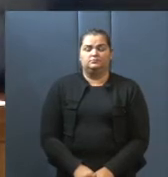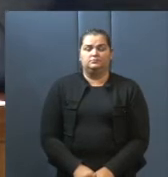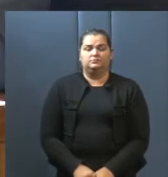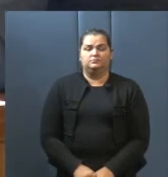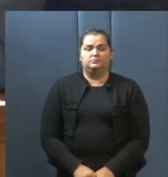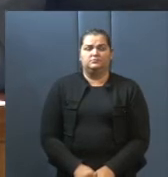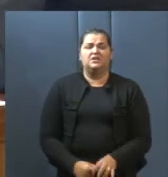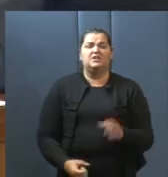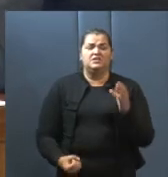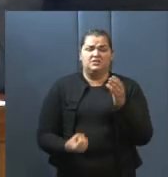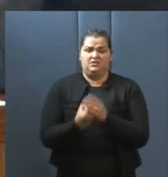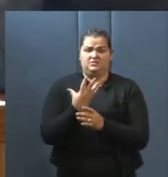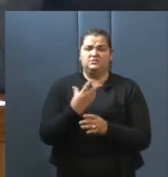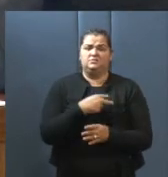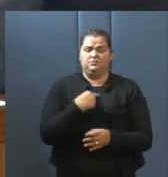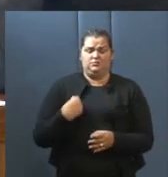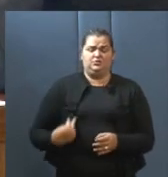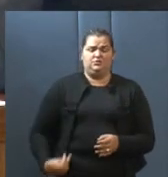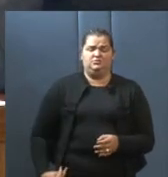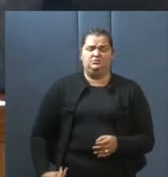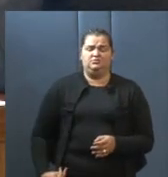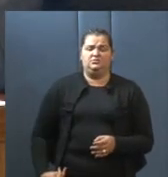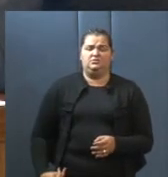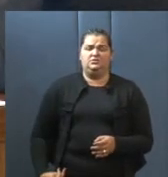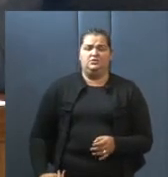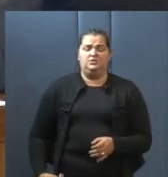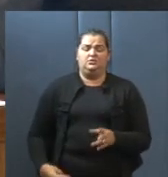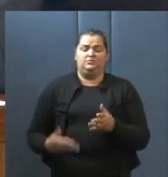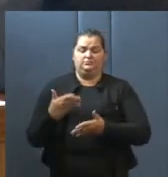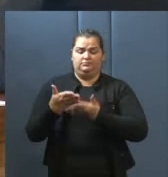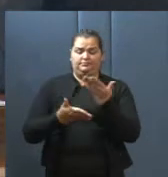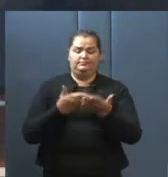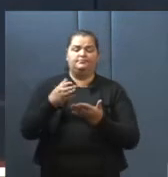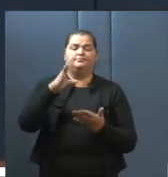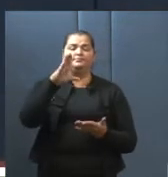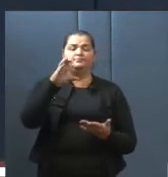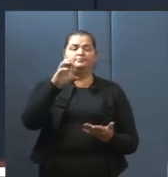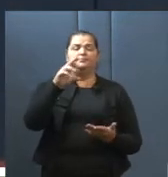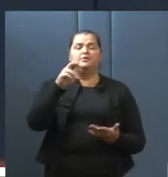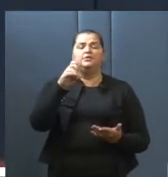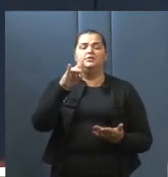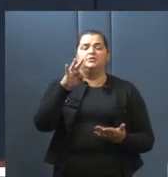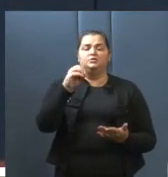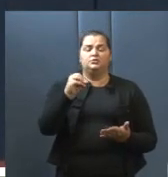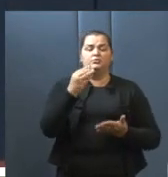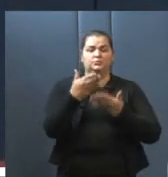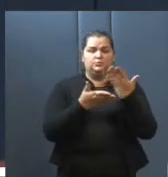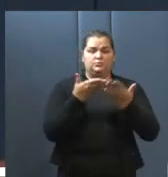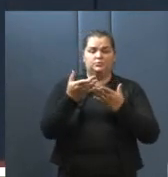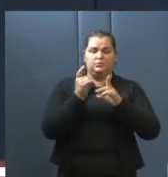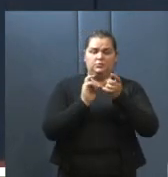A atuação da China na oferta de crédito oficial, ou comercial,